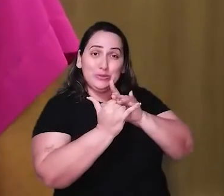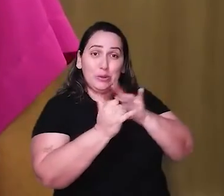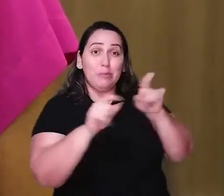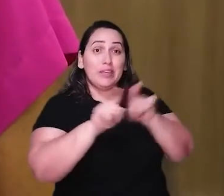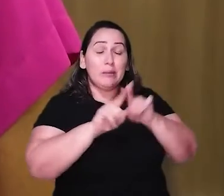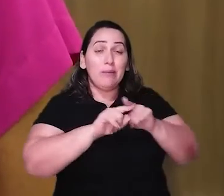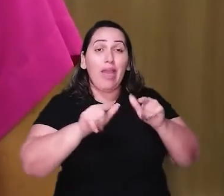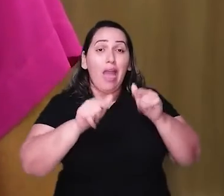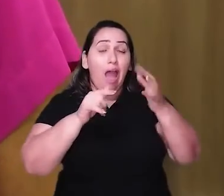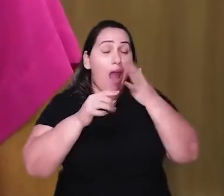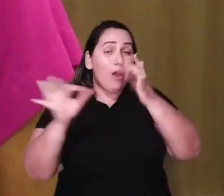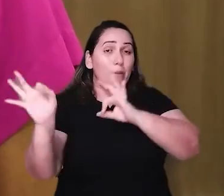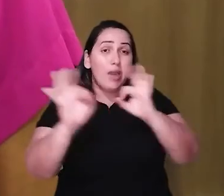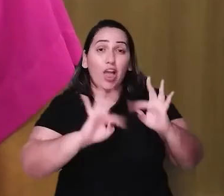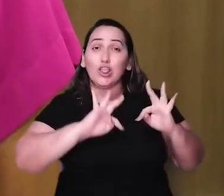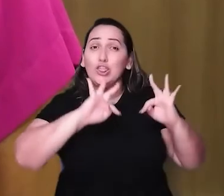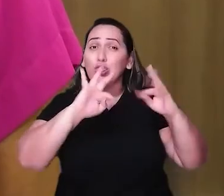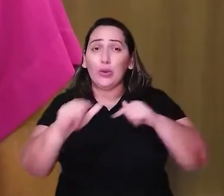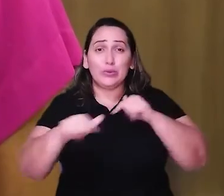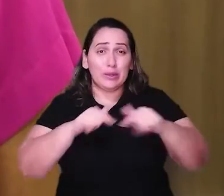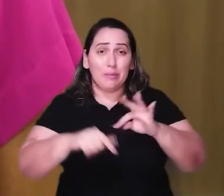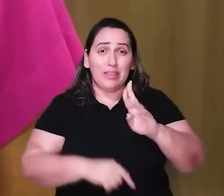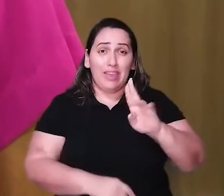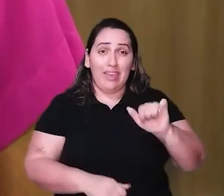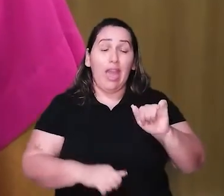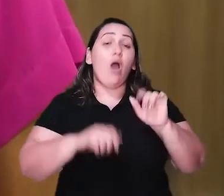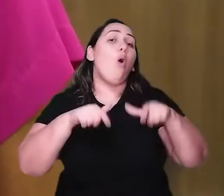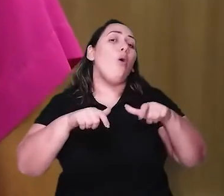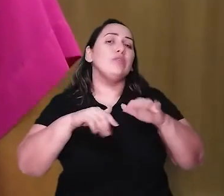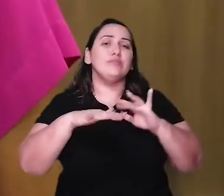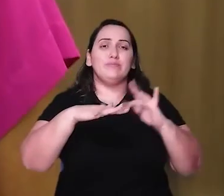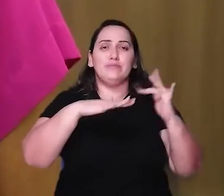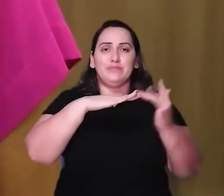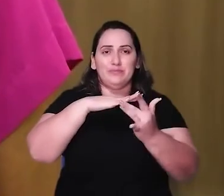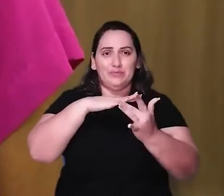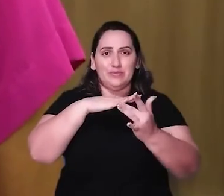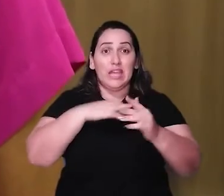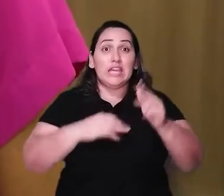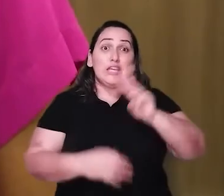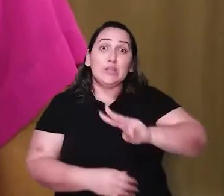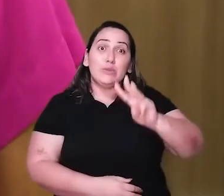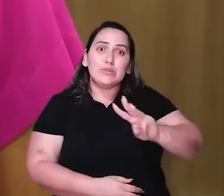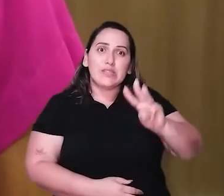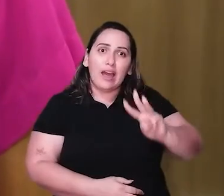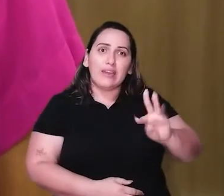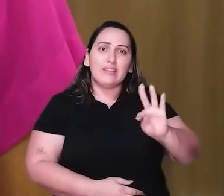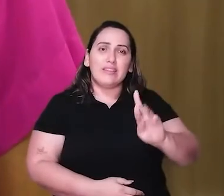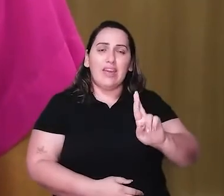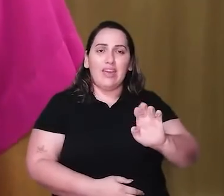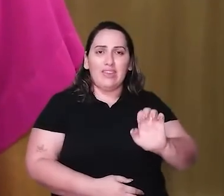canal do YouTube e acompanhe as ações do TRE também nas nossas redes sociais e no site